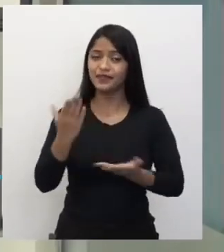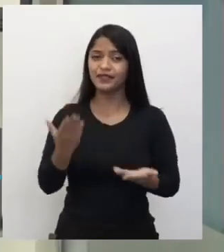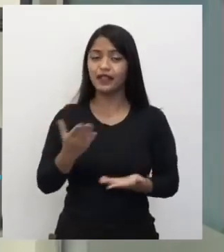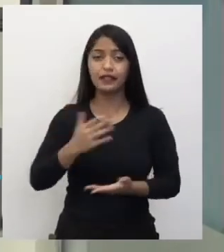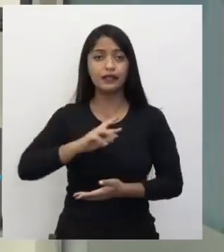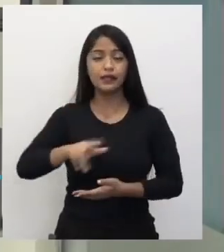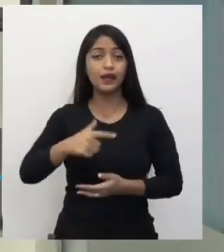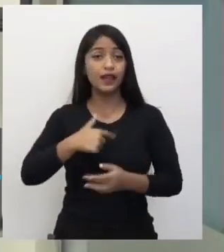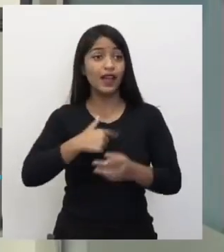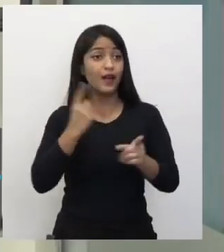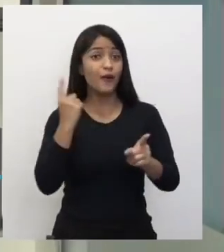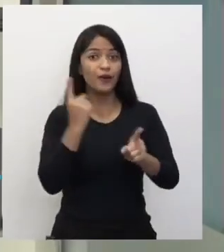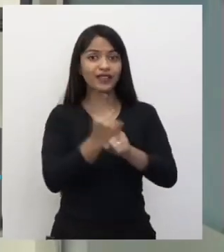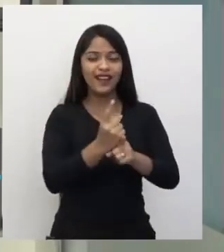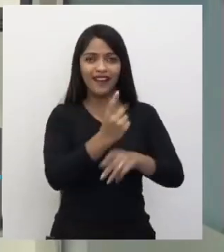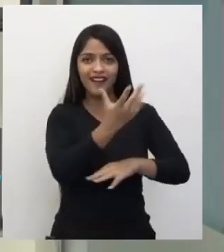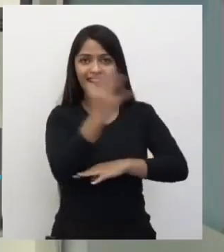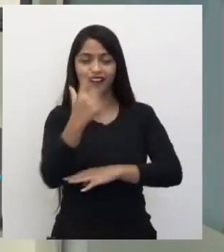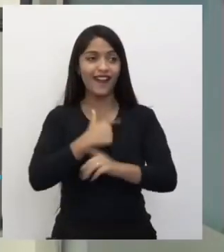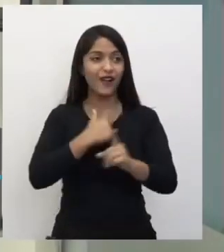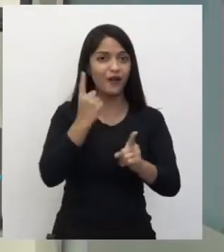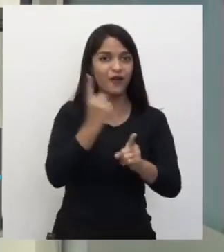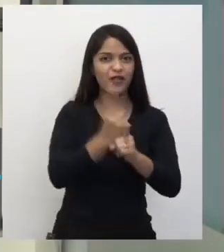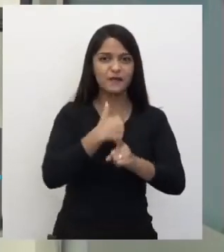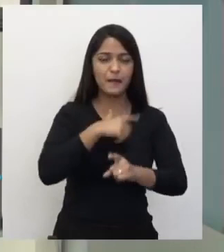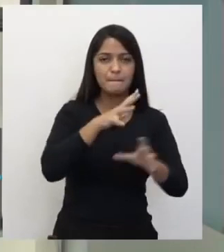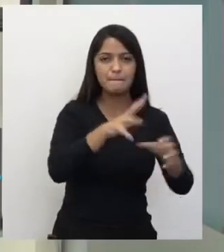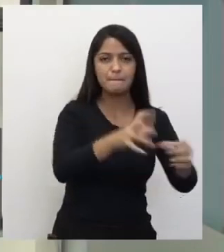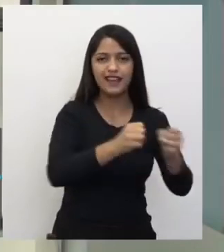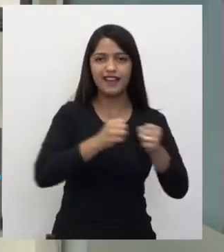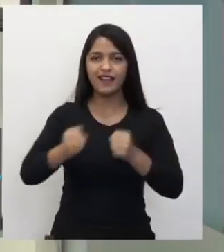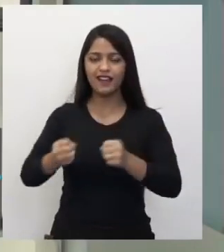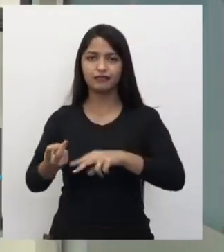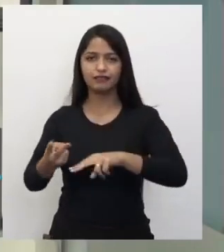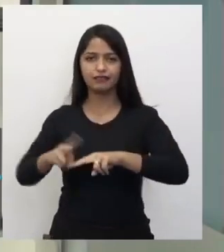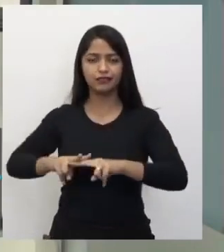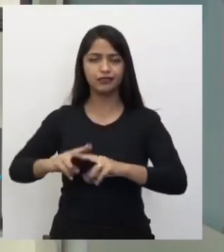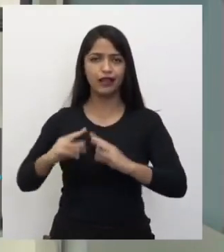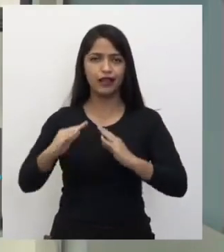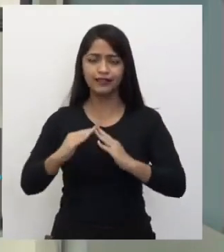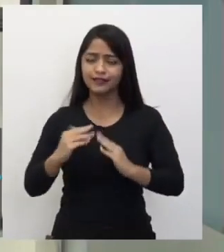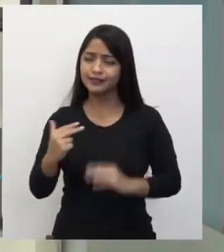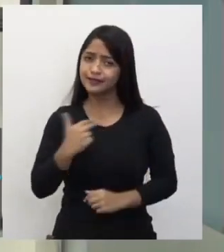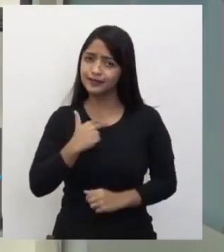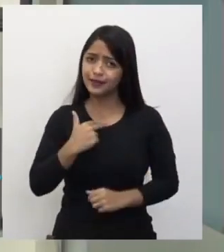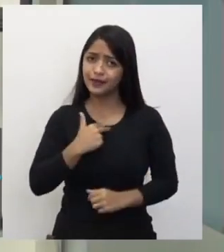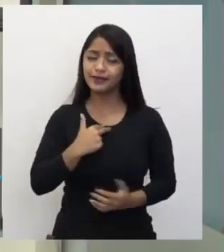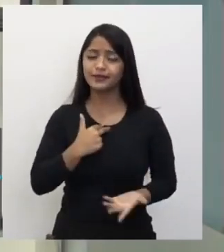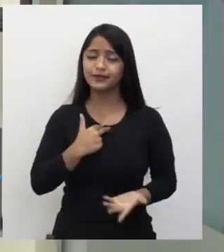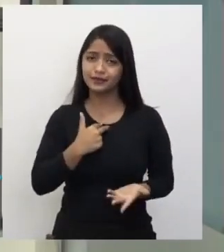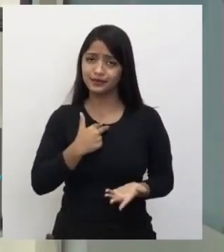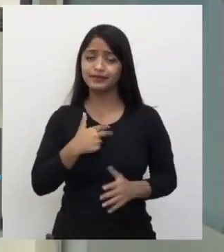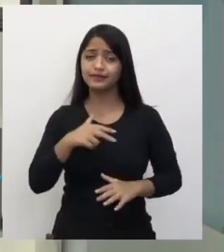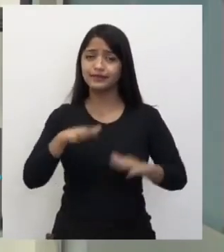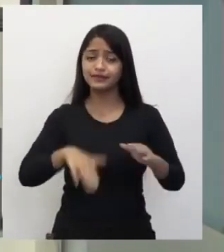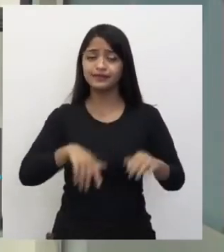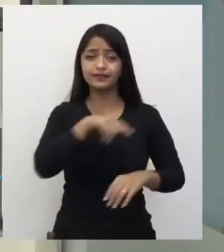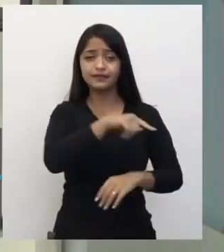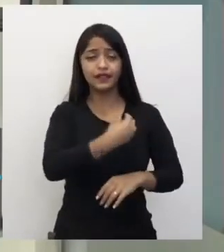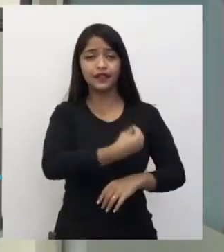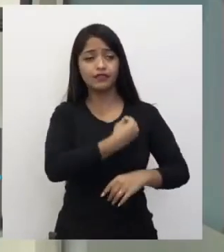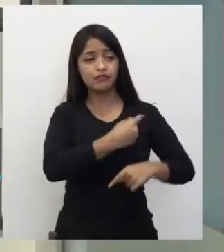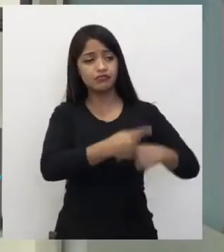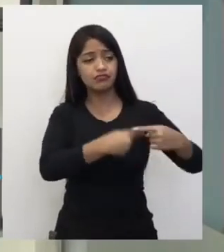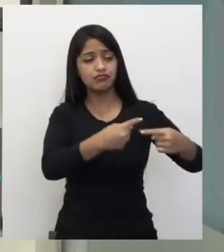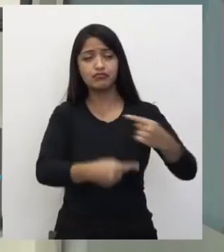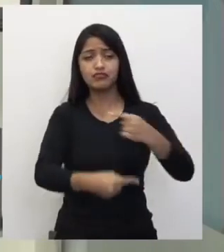um papagaio na mata e vou pegar esse papagaio. Porque às vezes eu estou privando dessa espécie continuar. Eu tenho